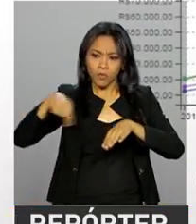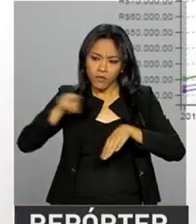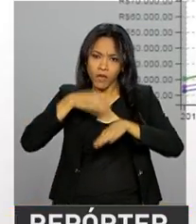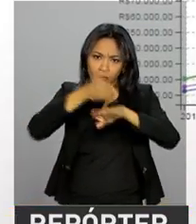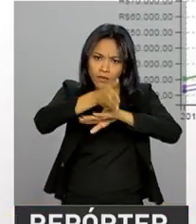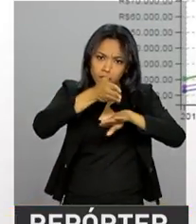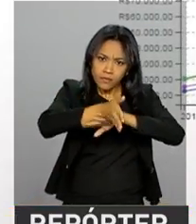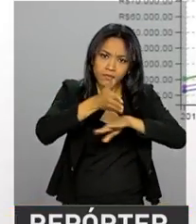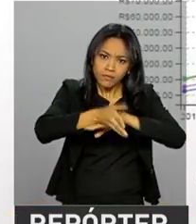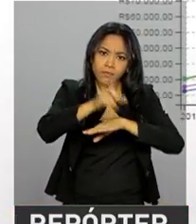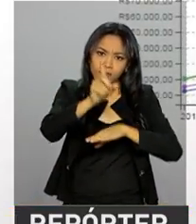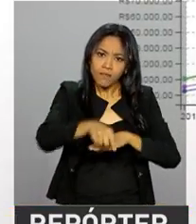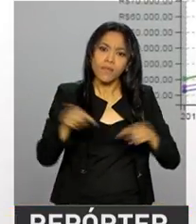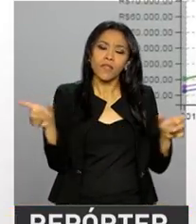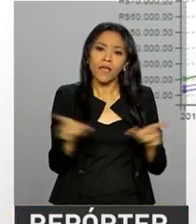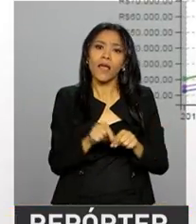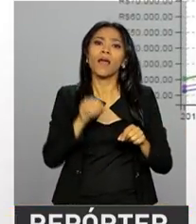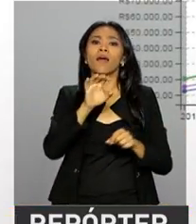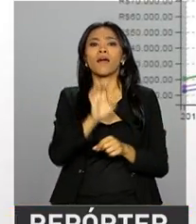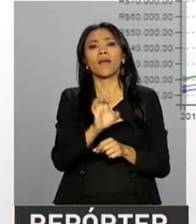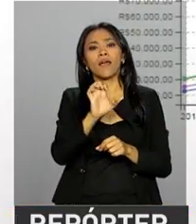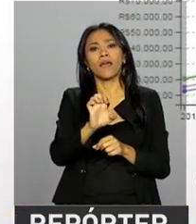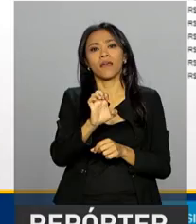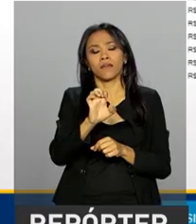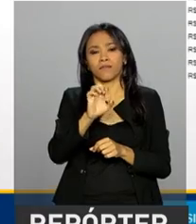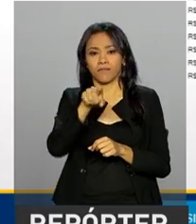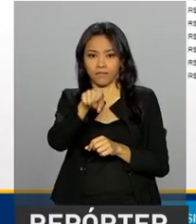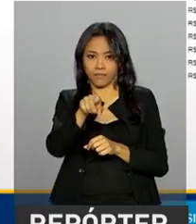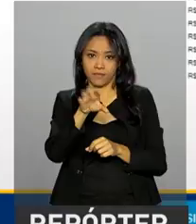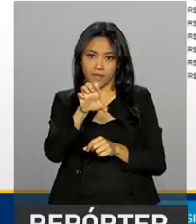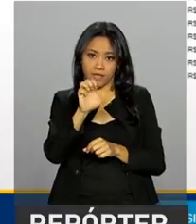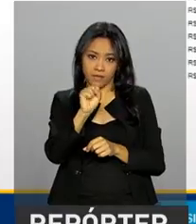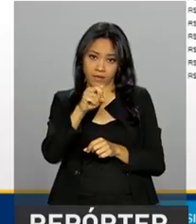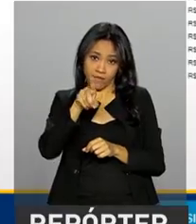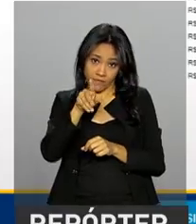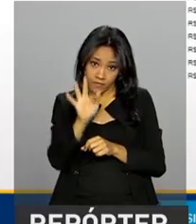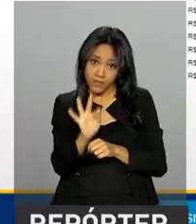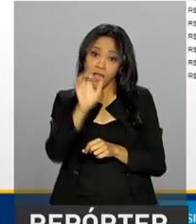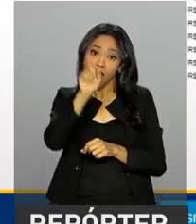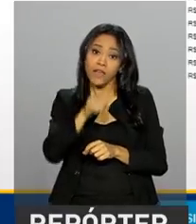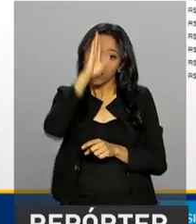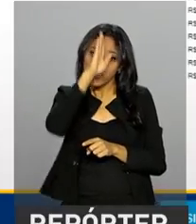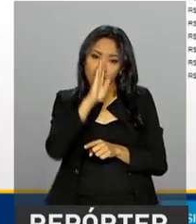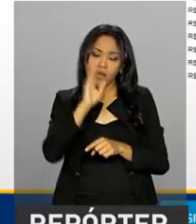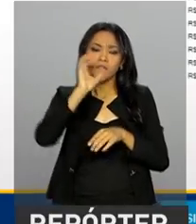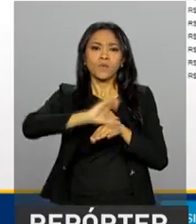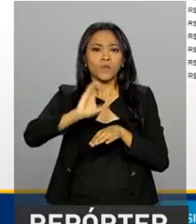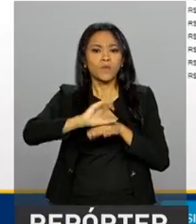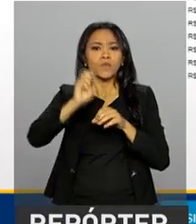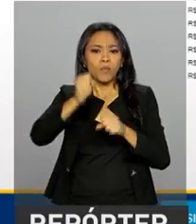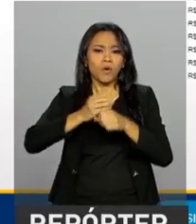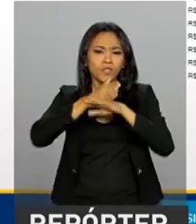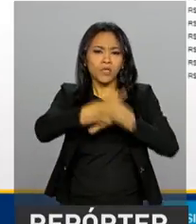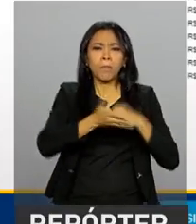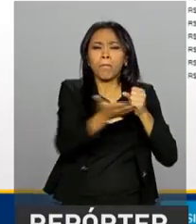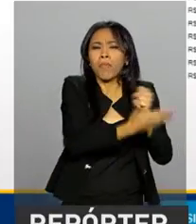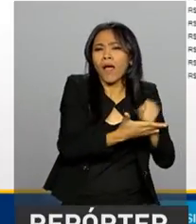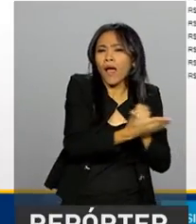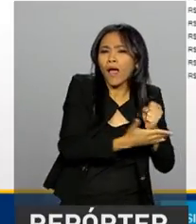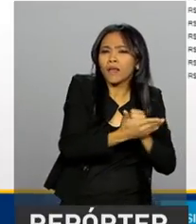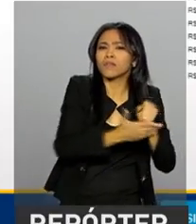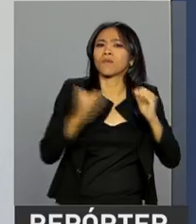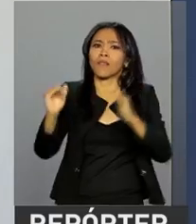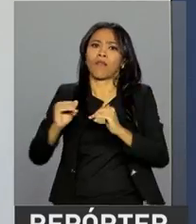pela escola de administração fazendária esaf o curso é gratuito online e vai do módulo básico ao